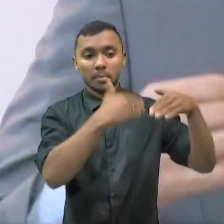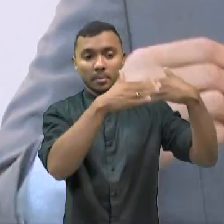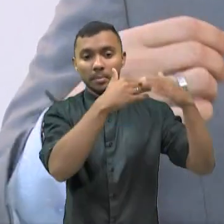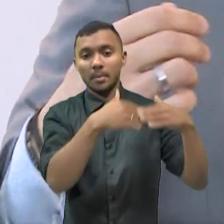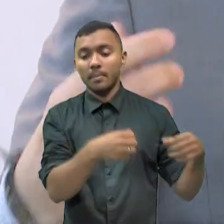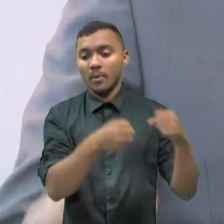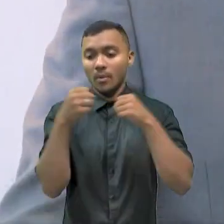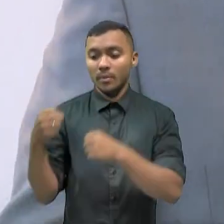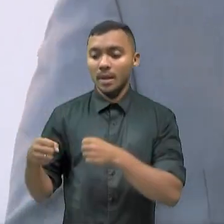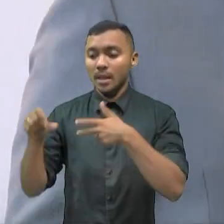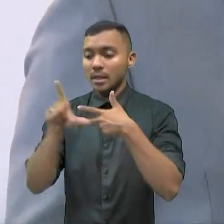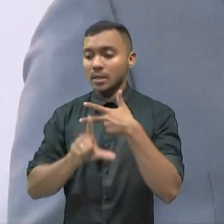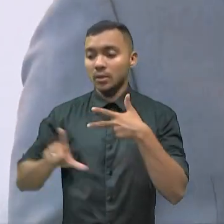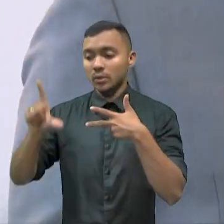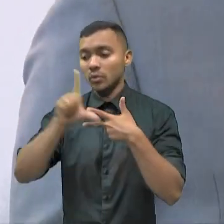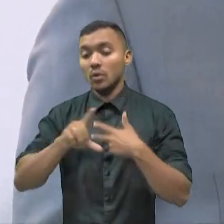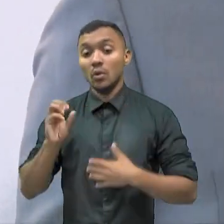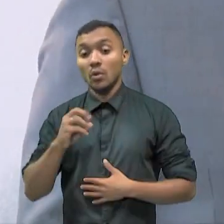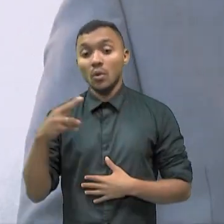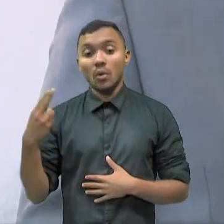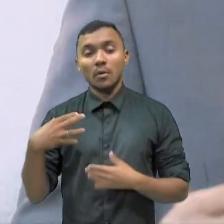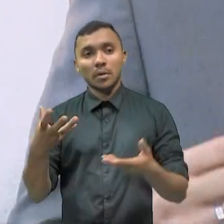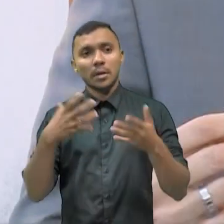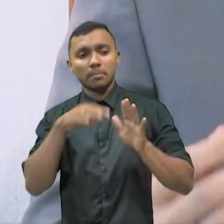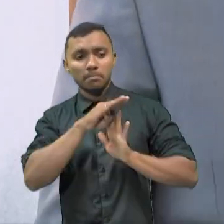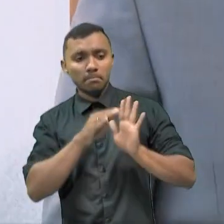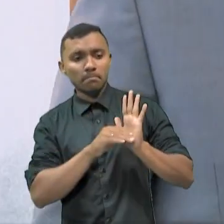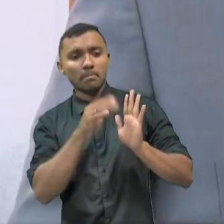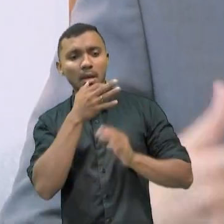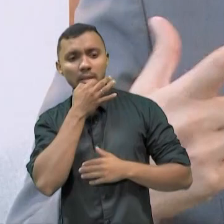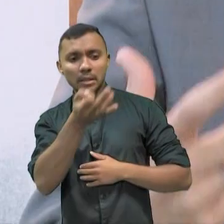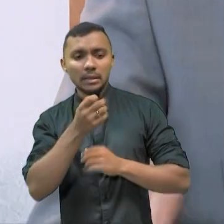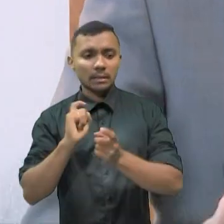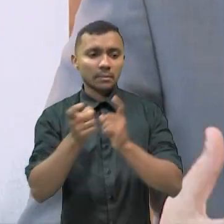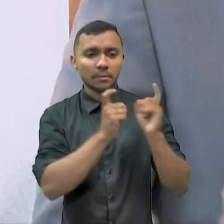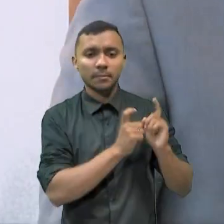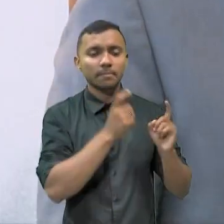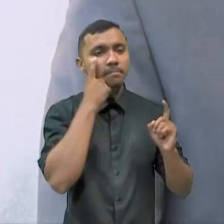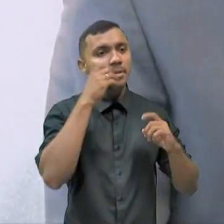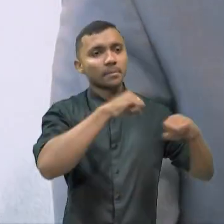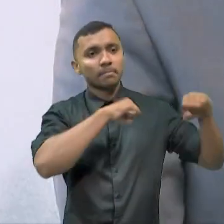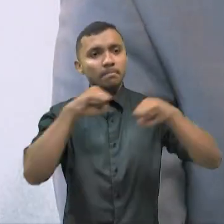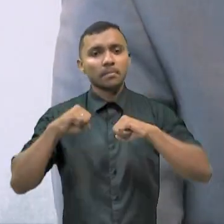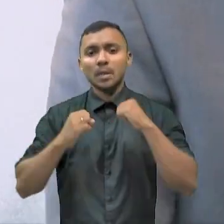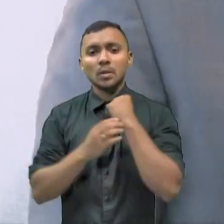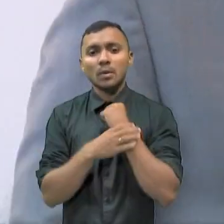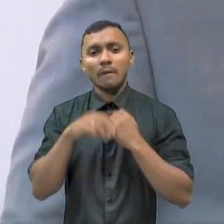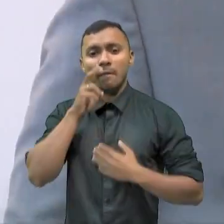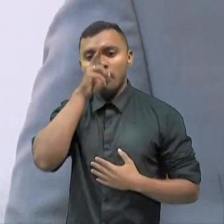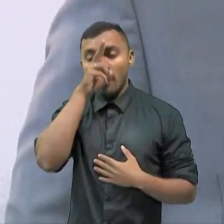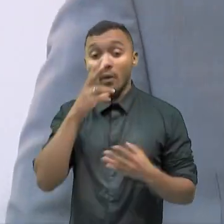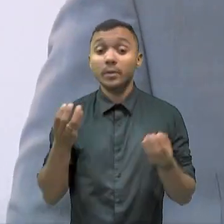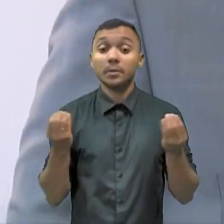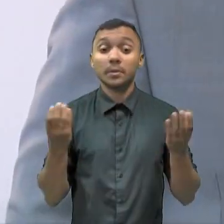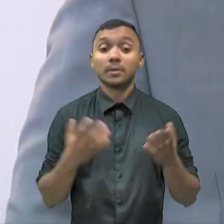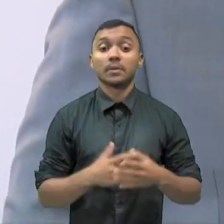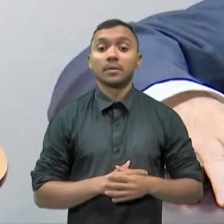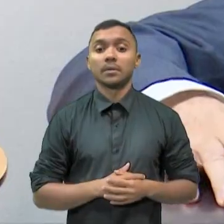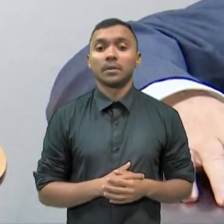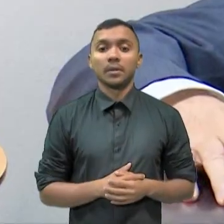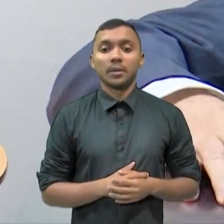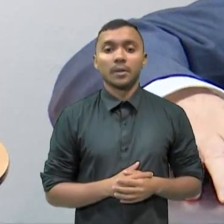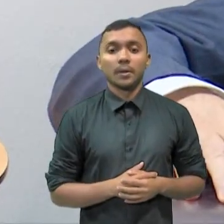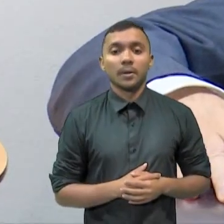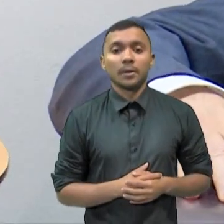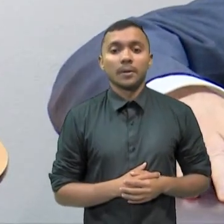possa ampliar as nossas prerrogativas, que a gente possa discutir como fortalecer as casas legislativas de todo o Brasil.